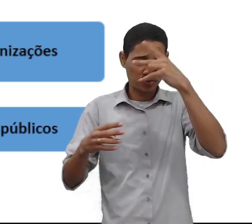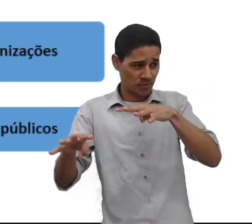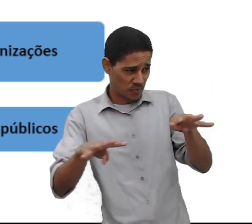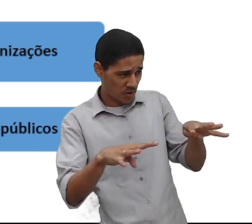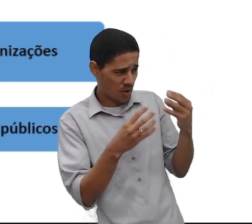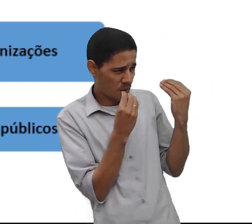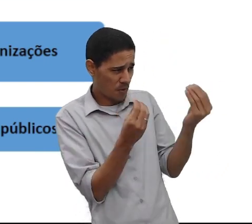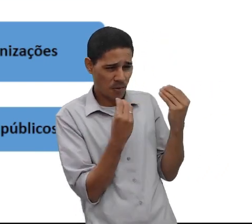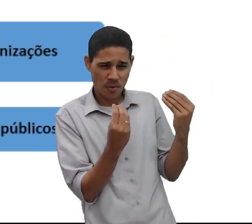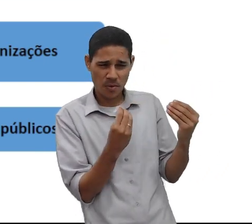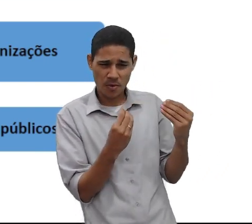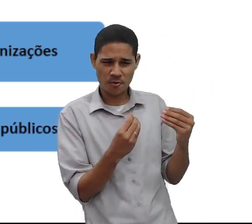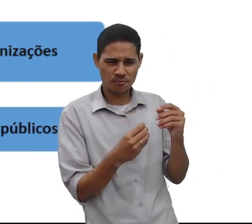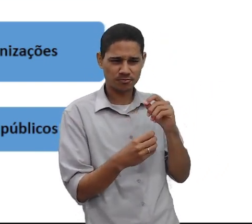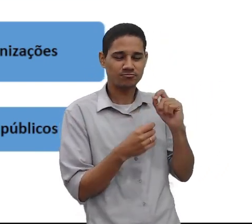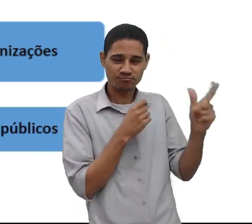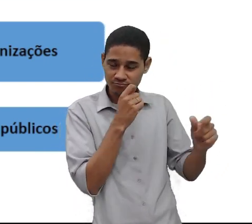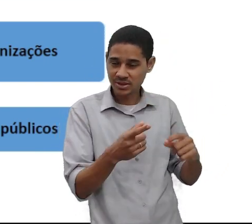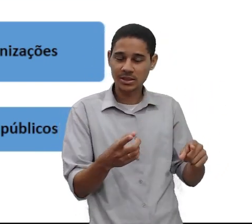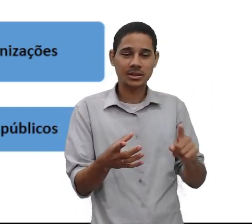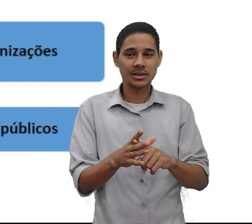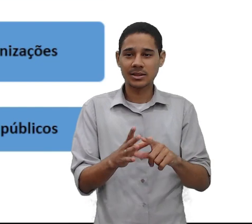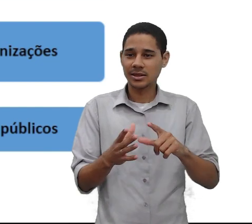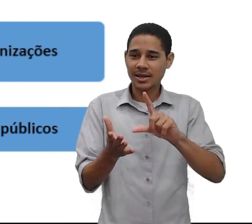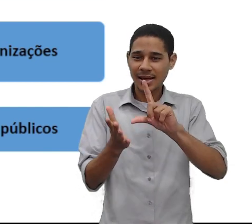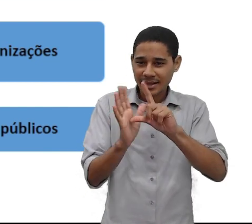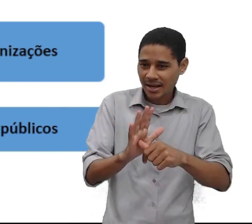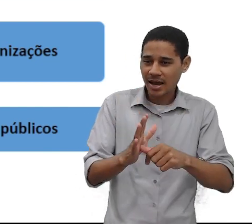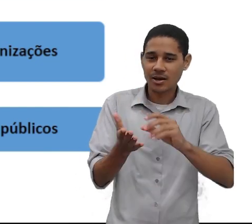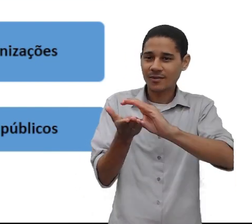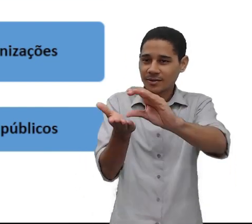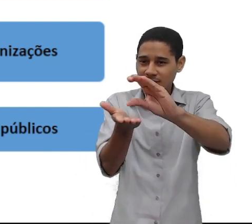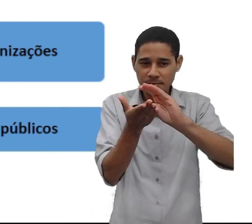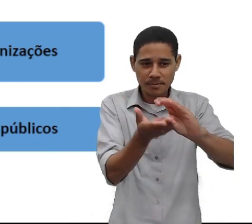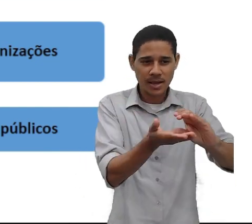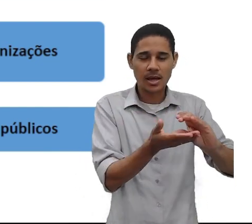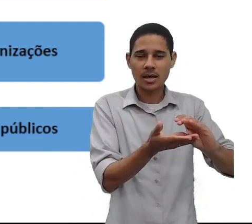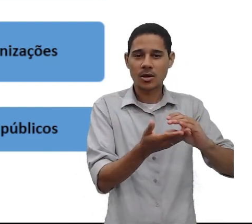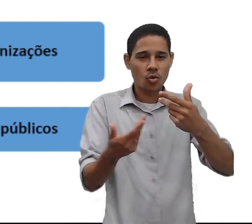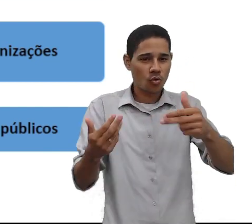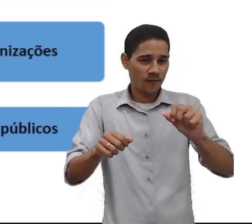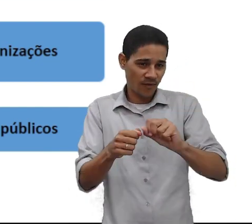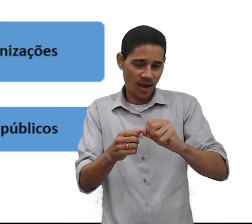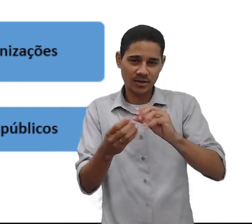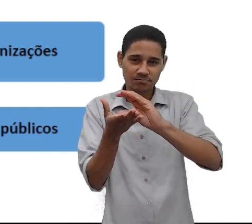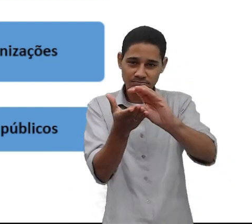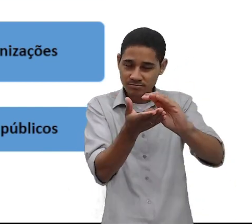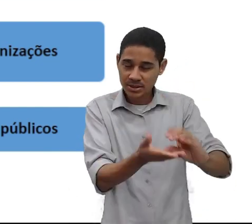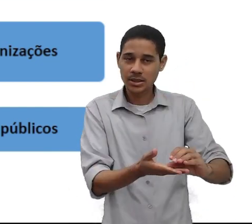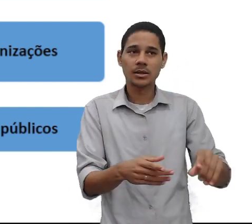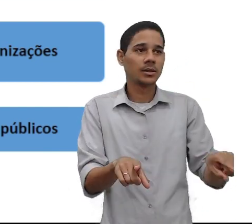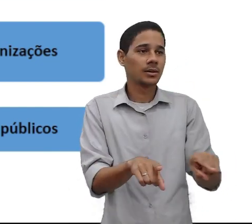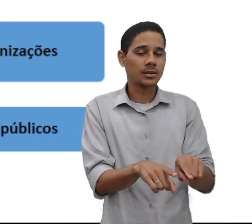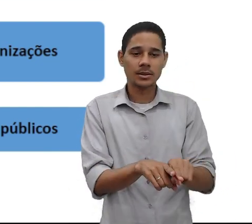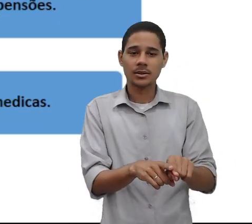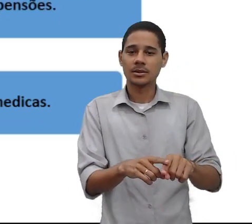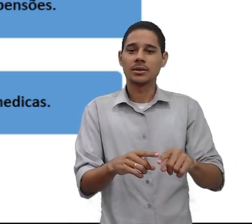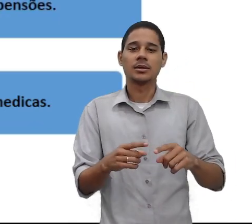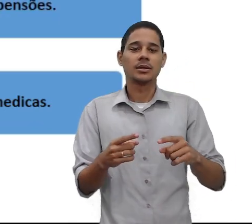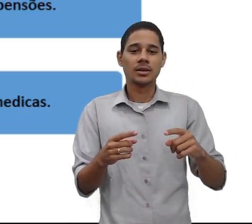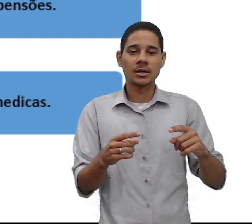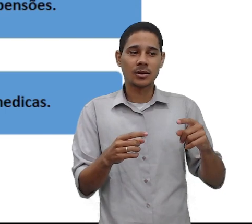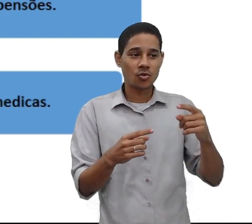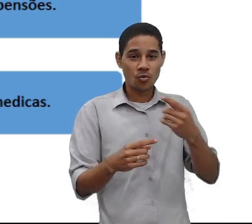de produtos, gasto com multas e indenizações, ressarcimento aos cofres públicos, dentre